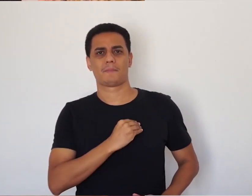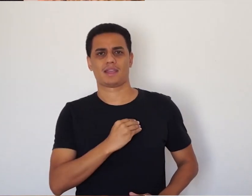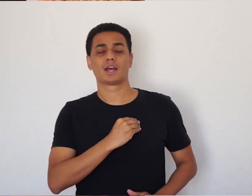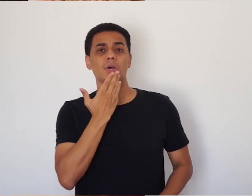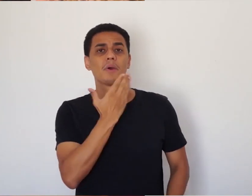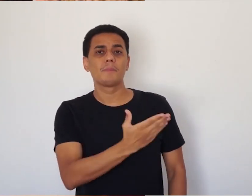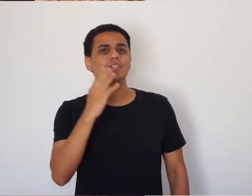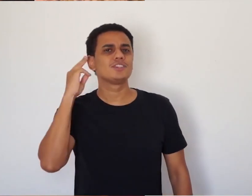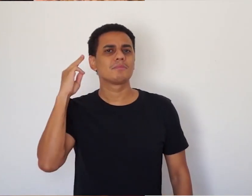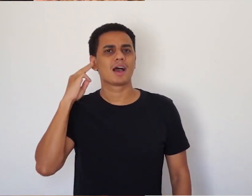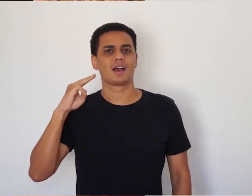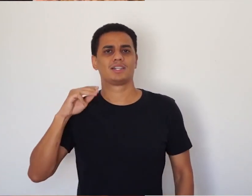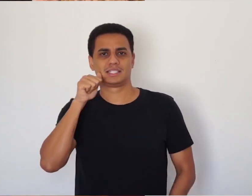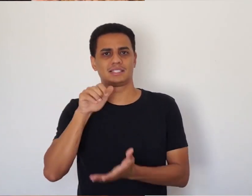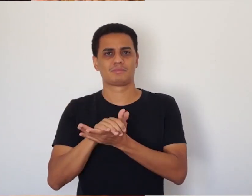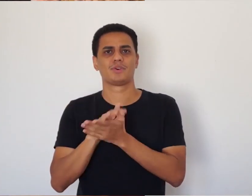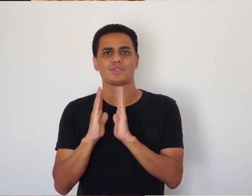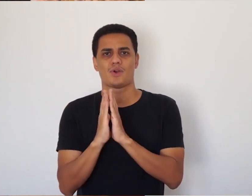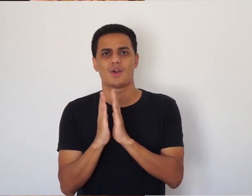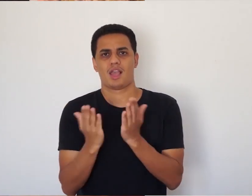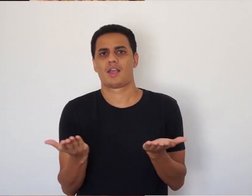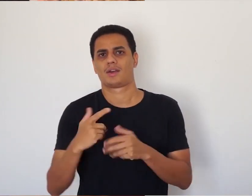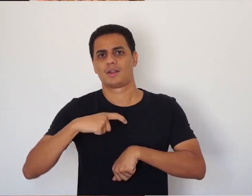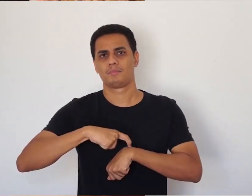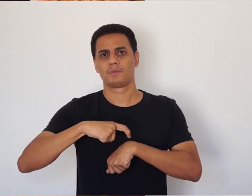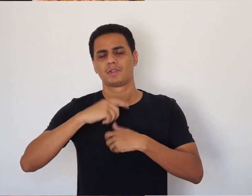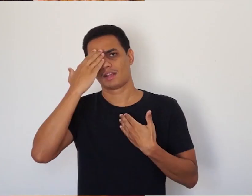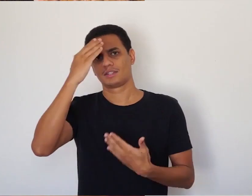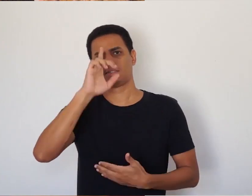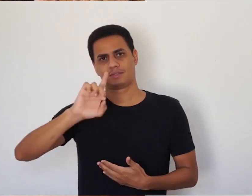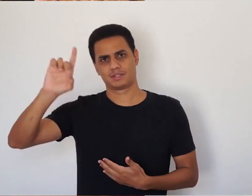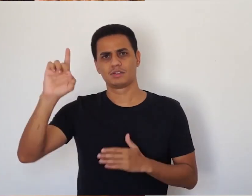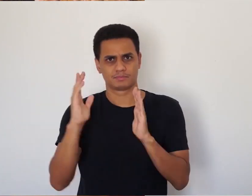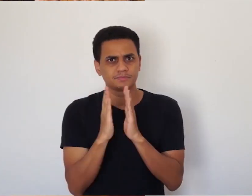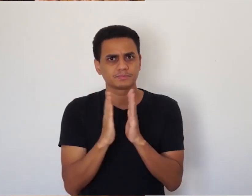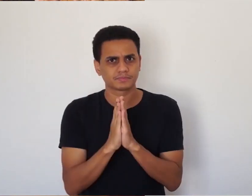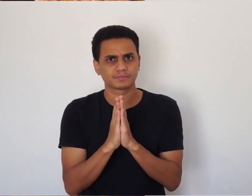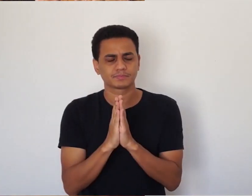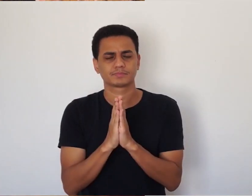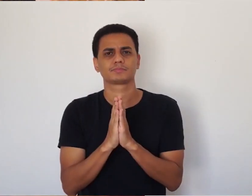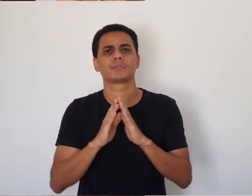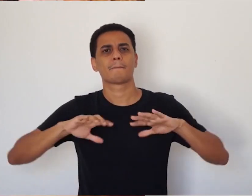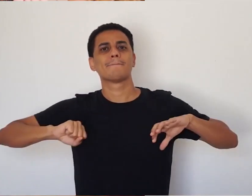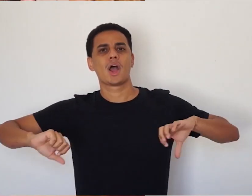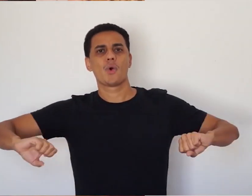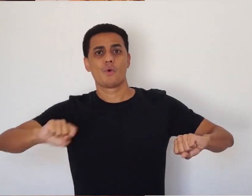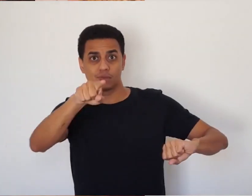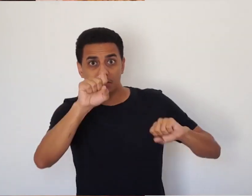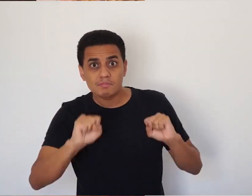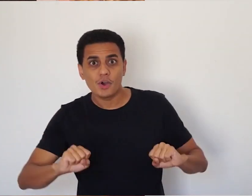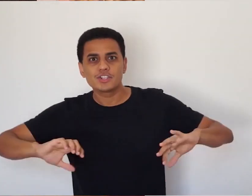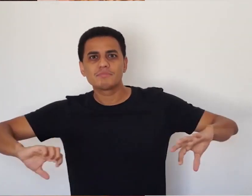o perdão dos nossos pecados. Vou pedir que a Martinha possa orar nesse momento para a gente, agradecendo a Deus. Vamos fazer isso